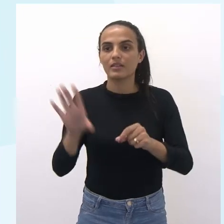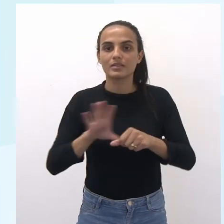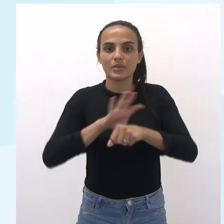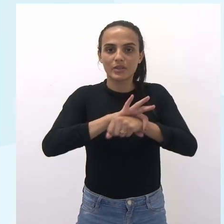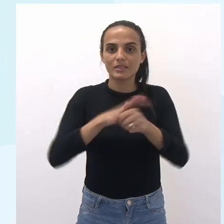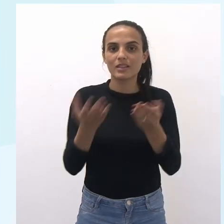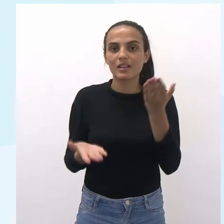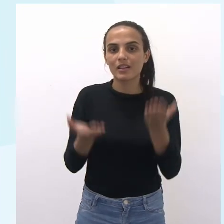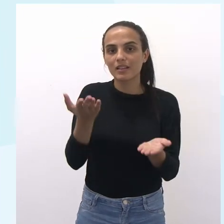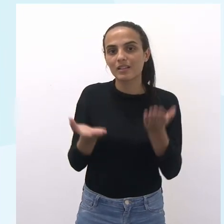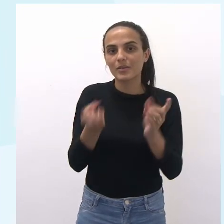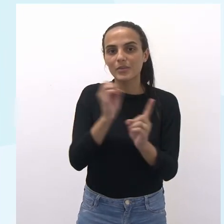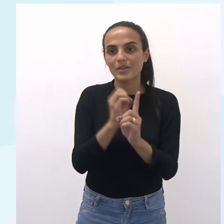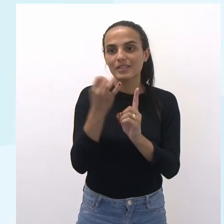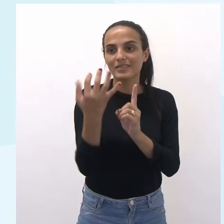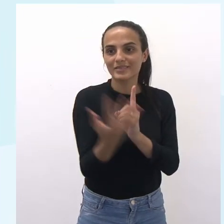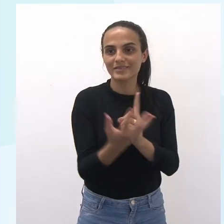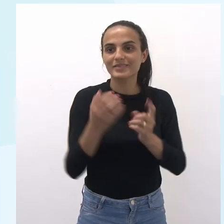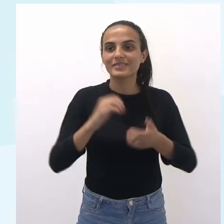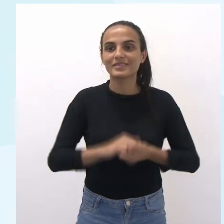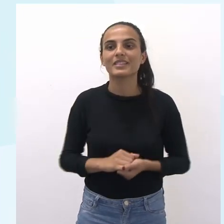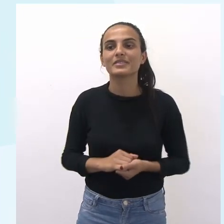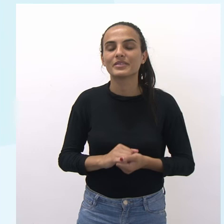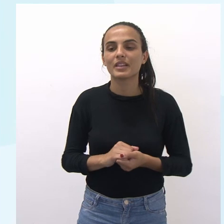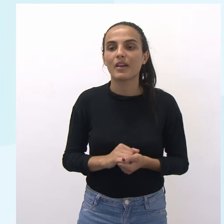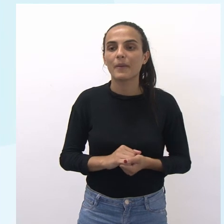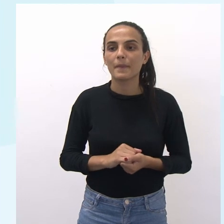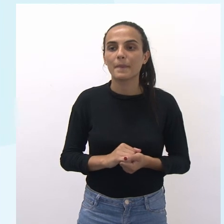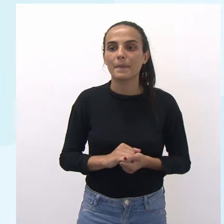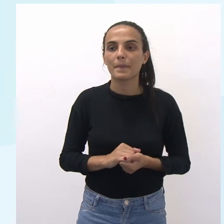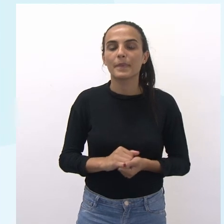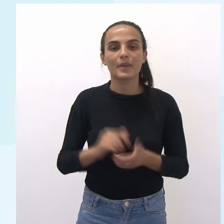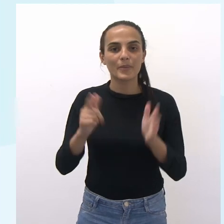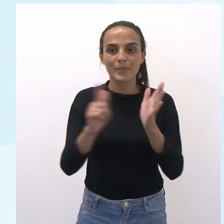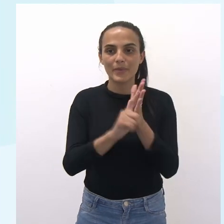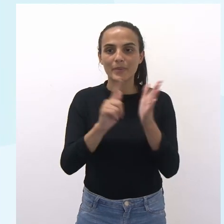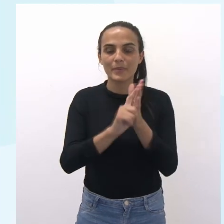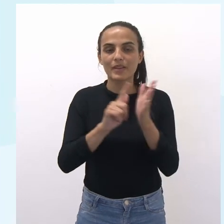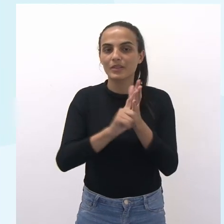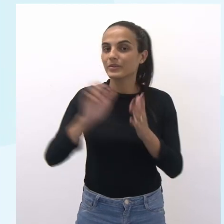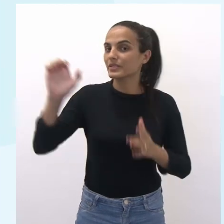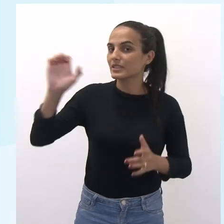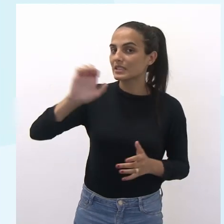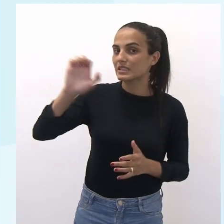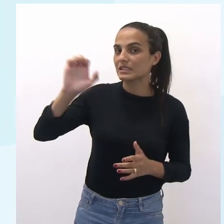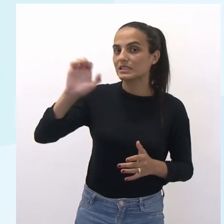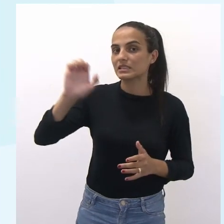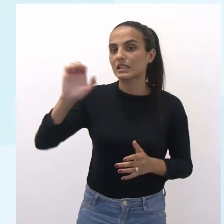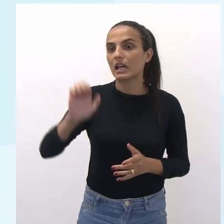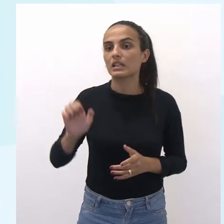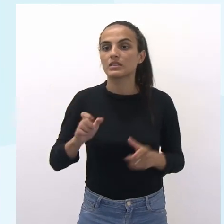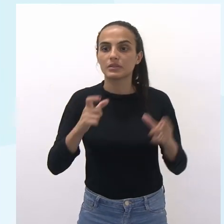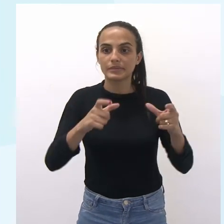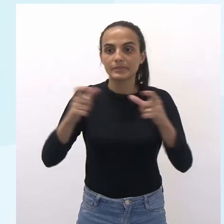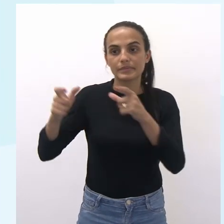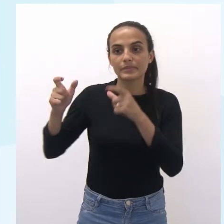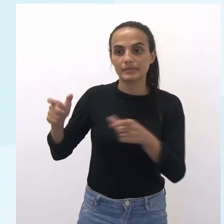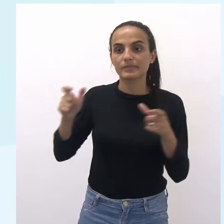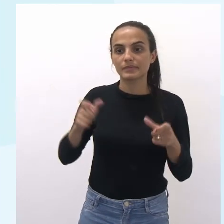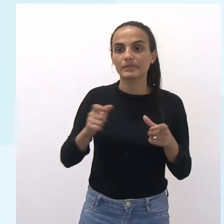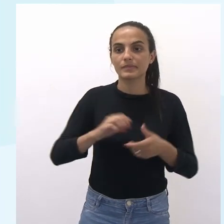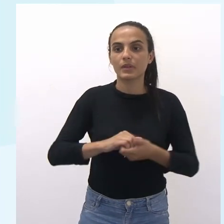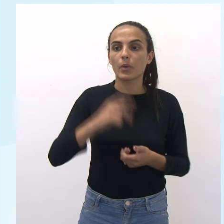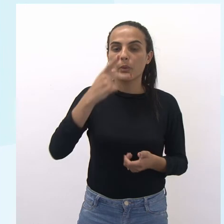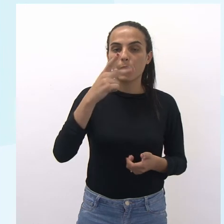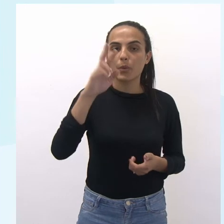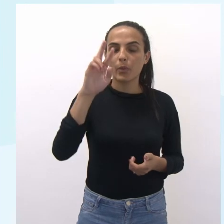social, os fluxos migratórios contemporâneos e o papel de estados e organismos internacionais no